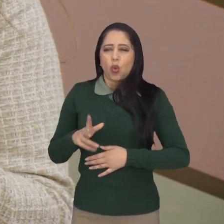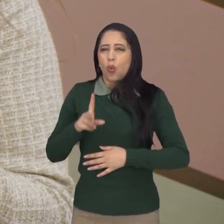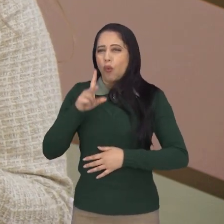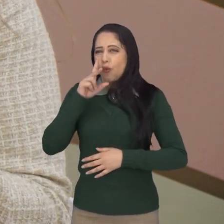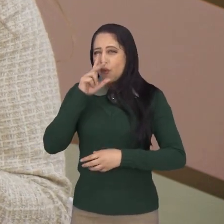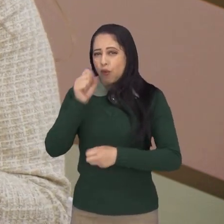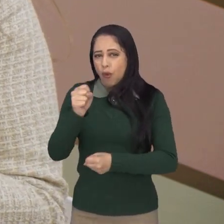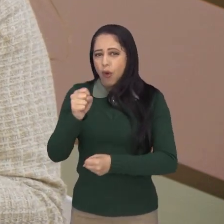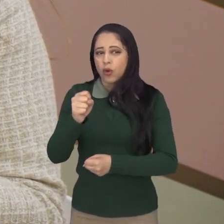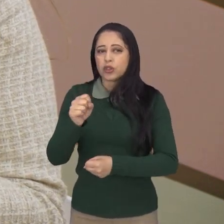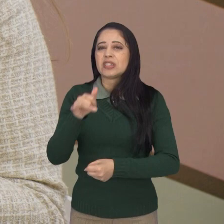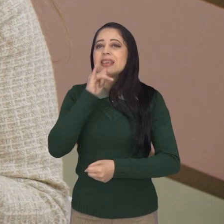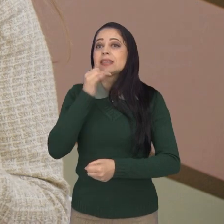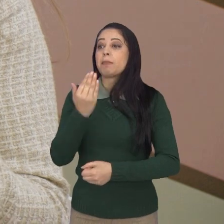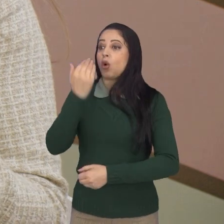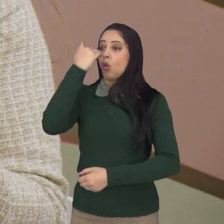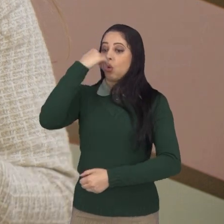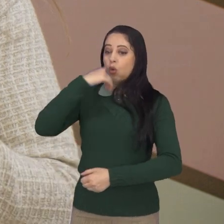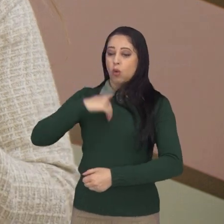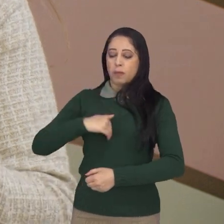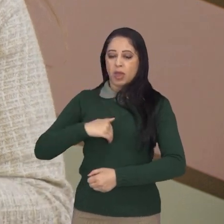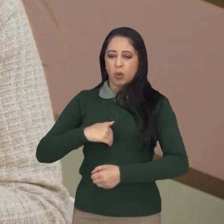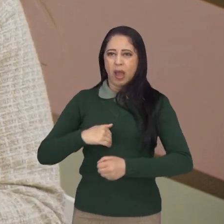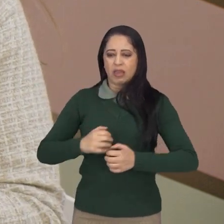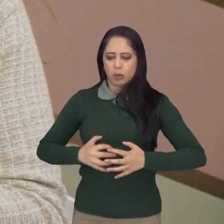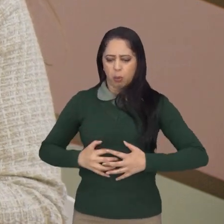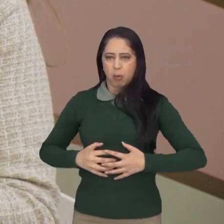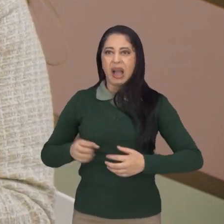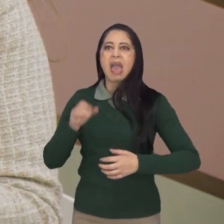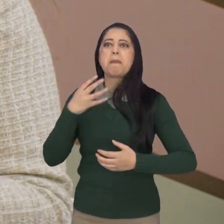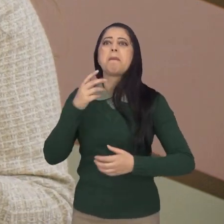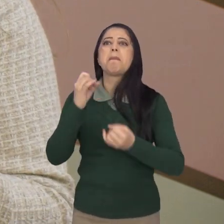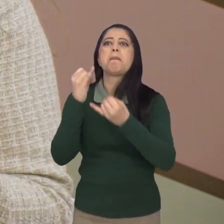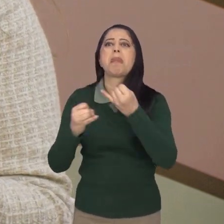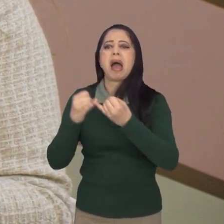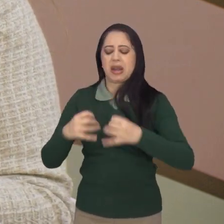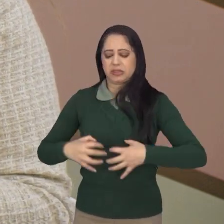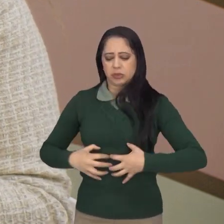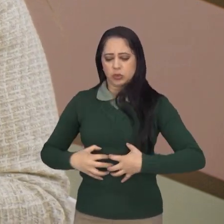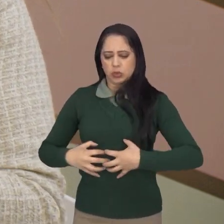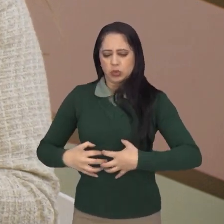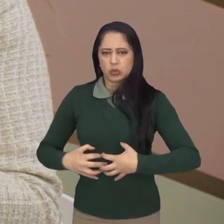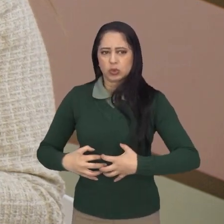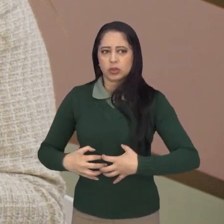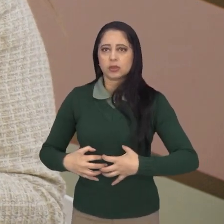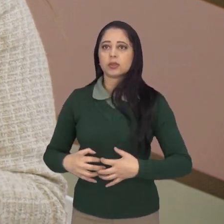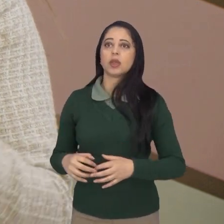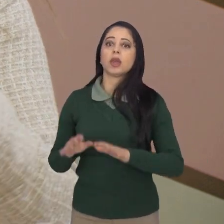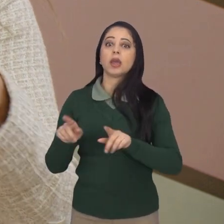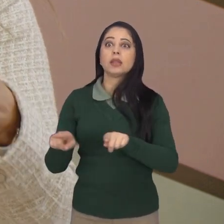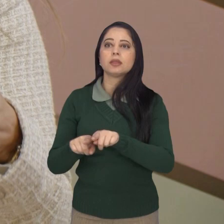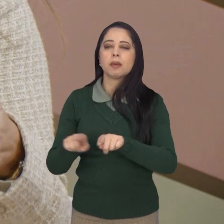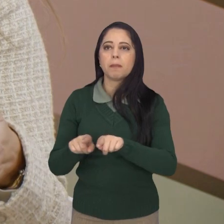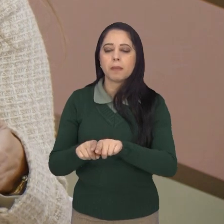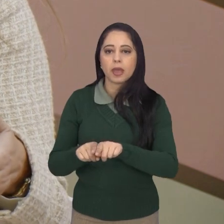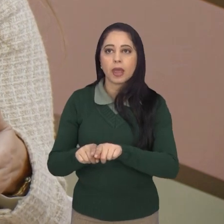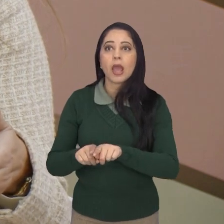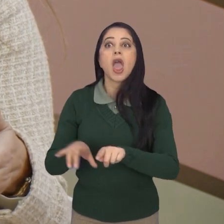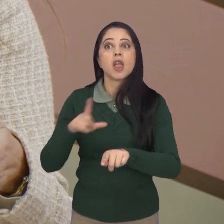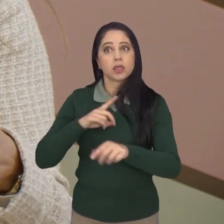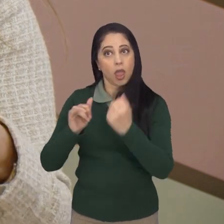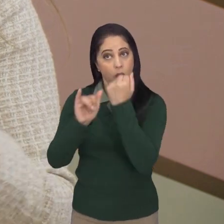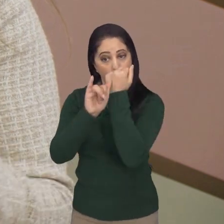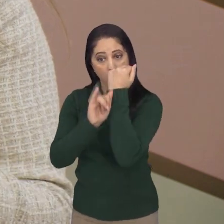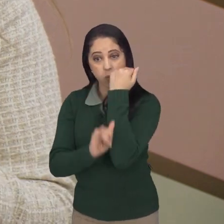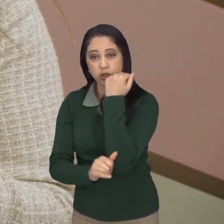dor logo depois que ela come um alimento, a barriga parece que ficou enorme, muito gases, às vezes até a diarreia